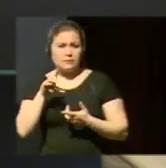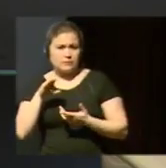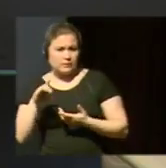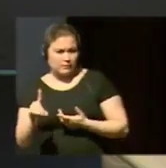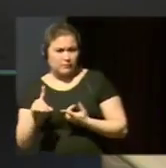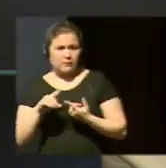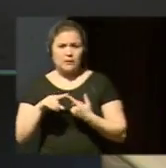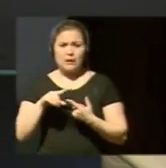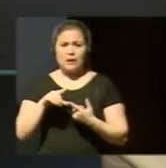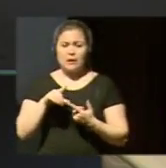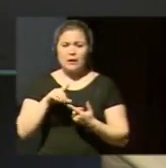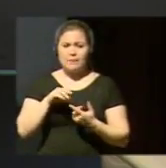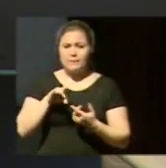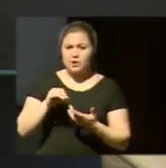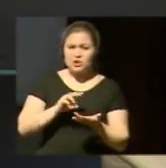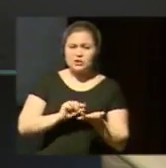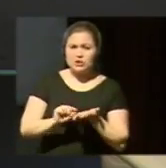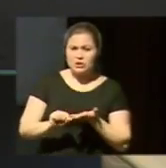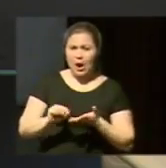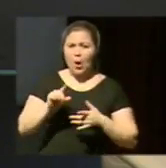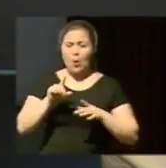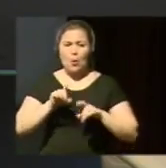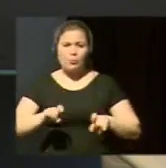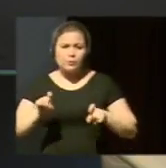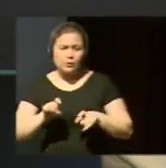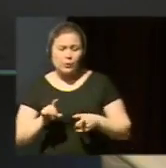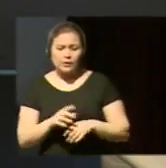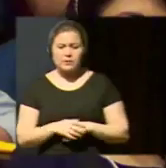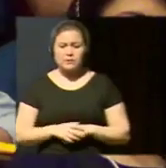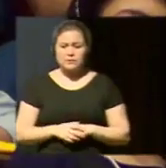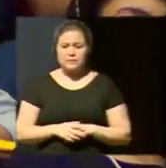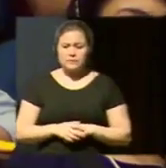CDs, mídia digital, computadores.